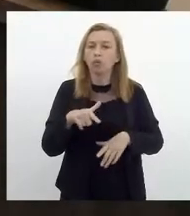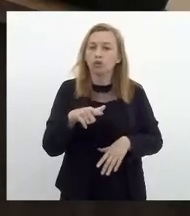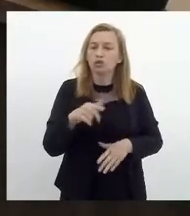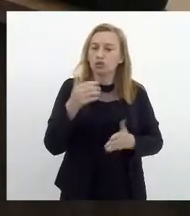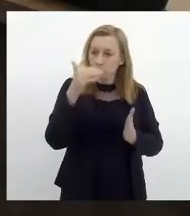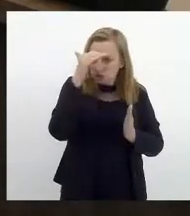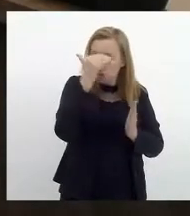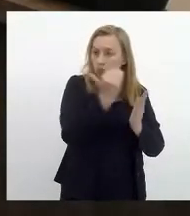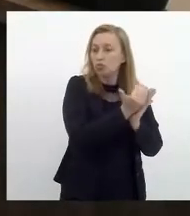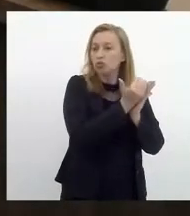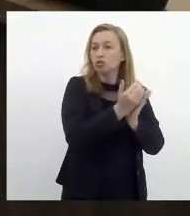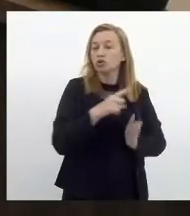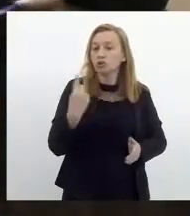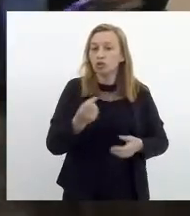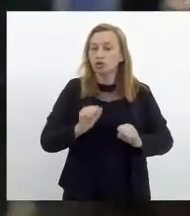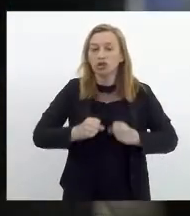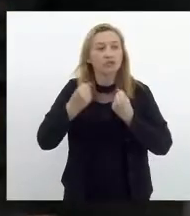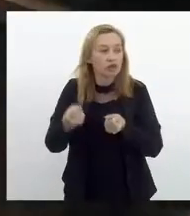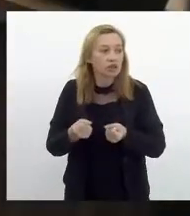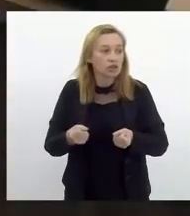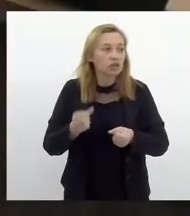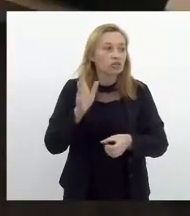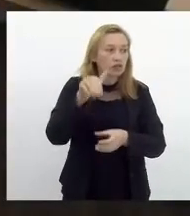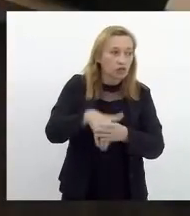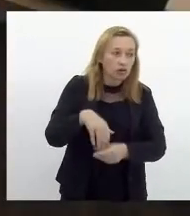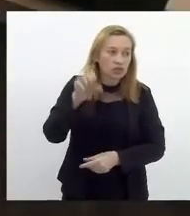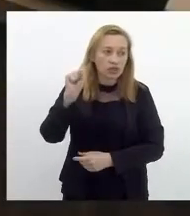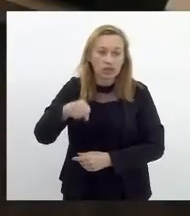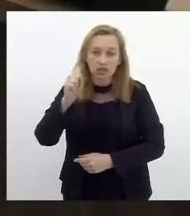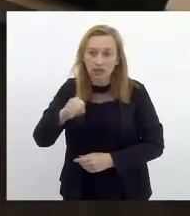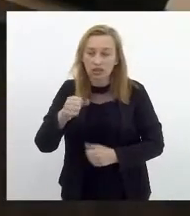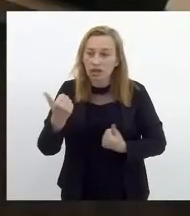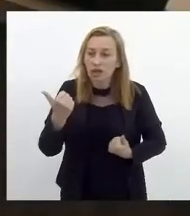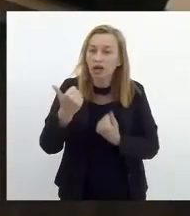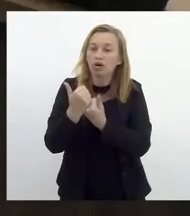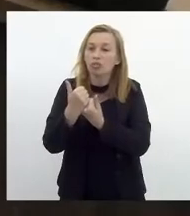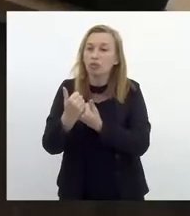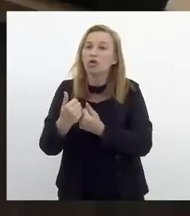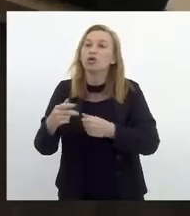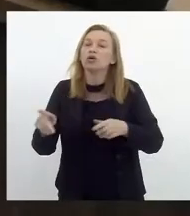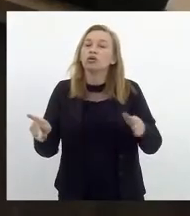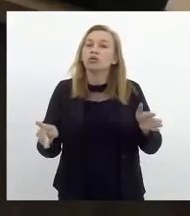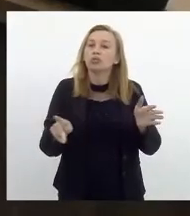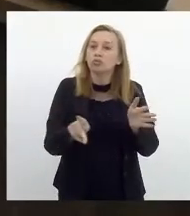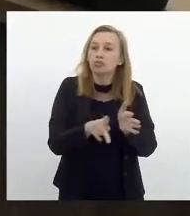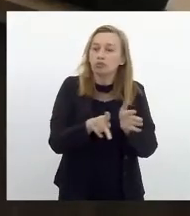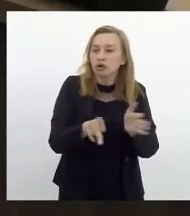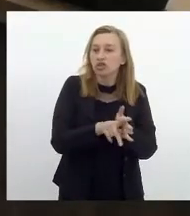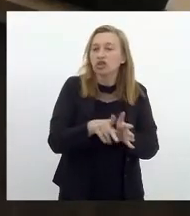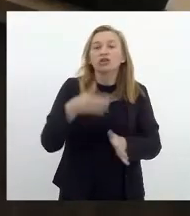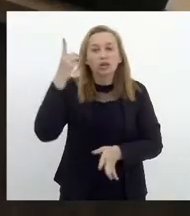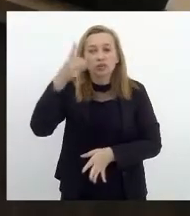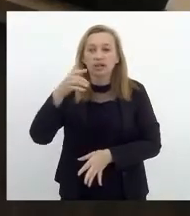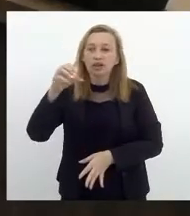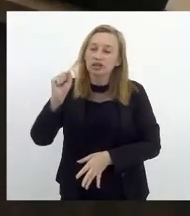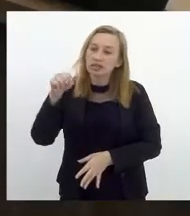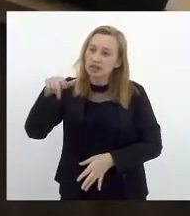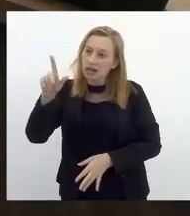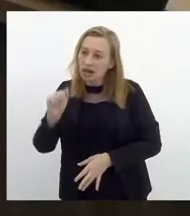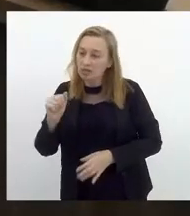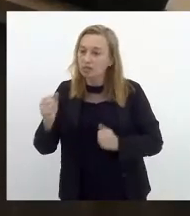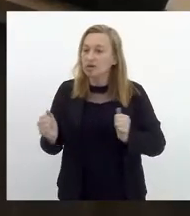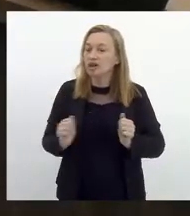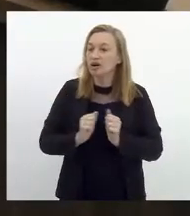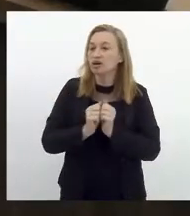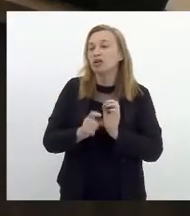A gente defende, vota favorável, apoia o projeto do deputado Salema, vai ajudar a